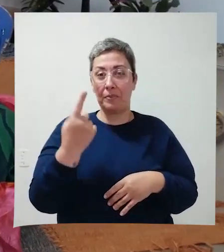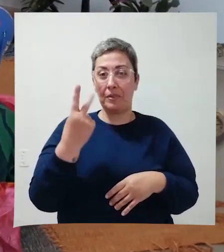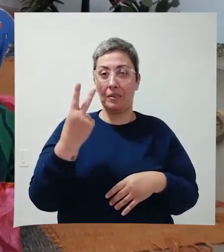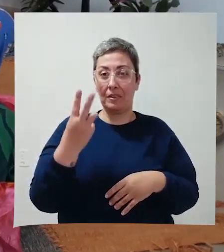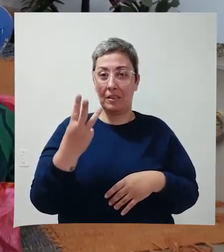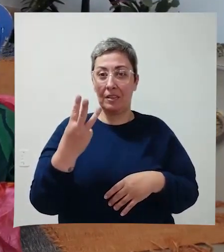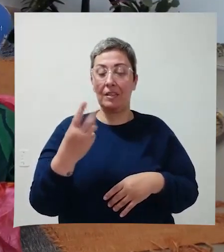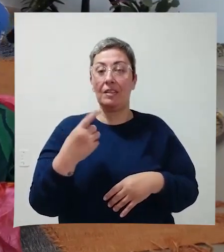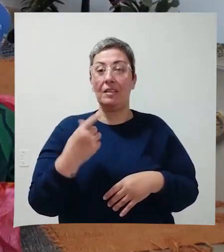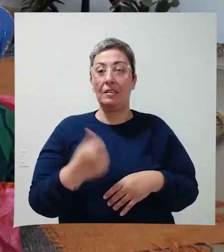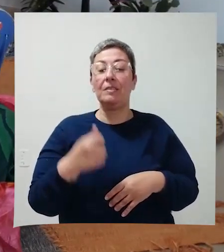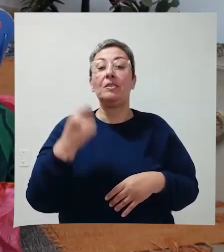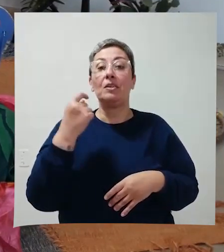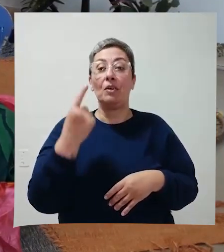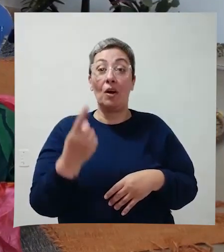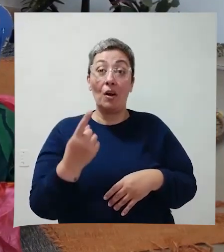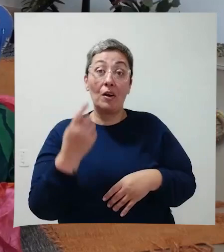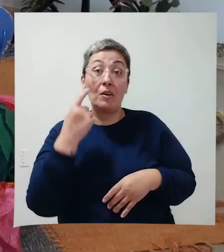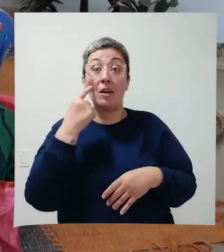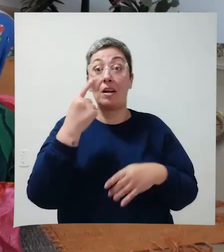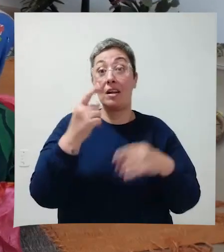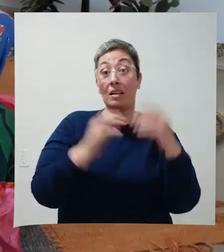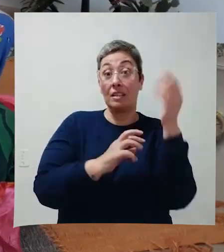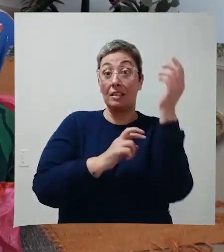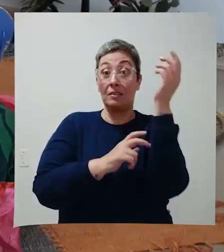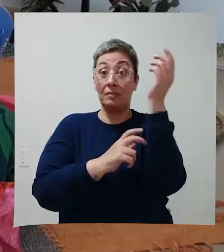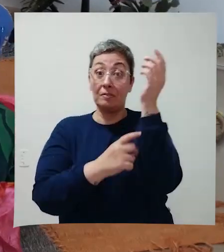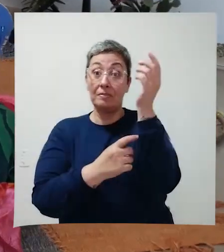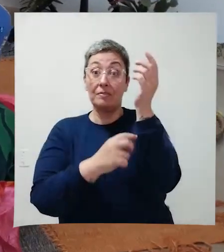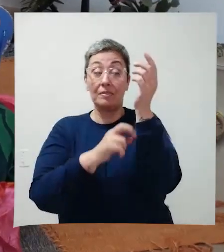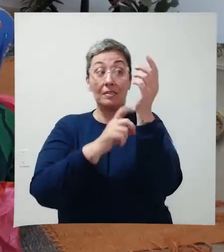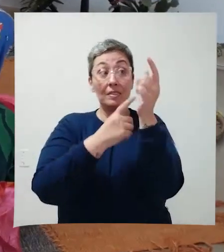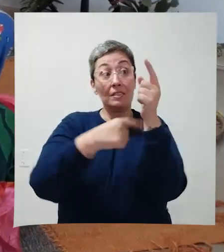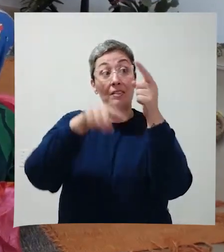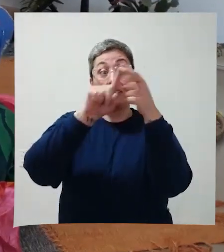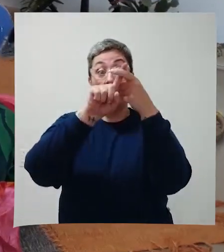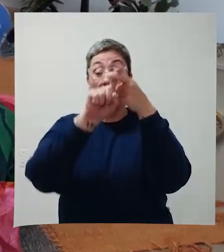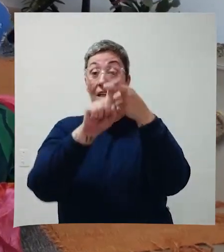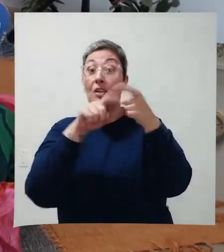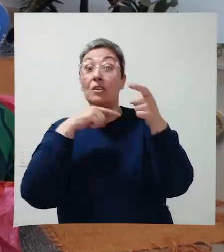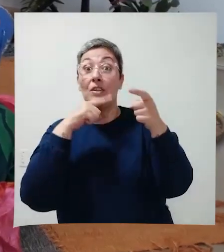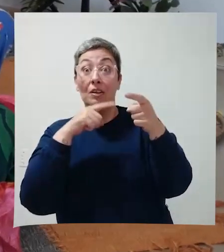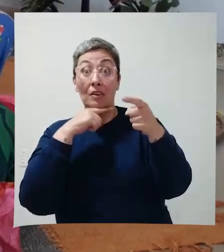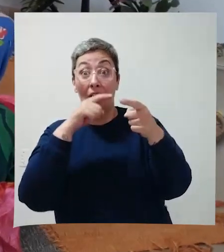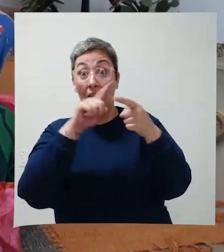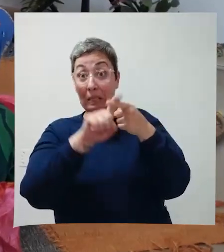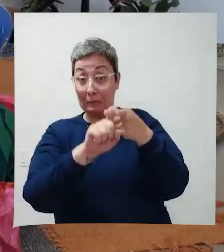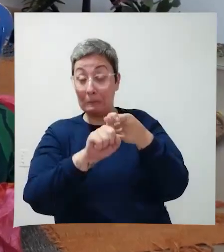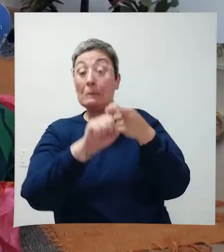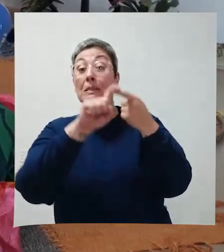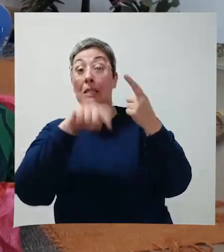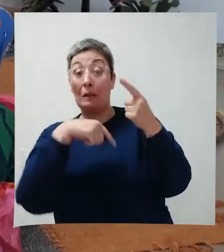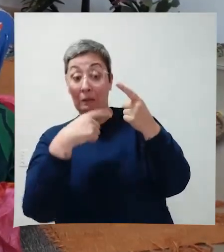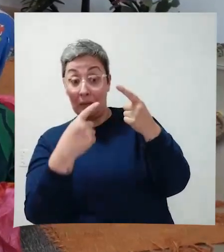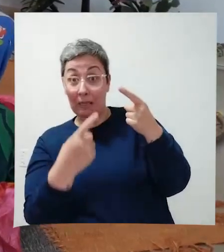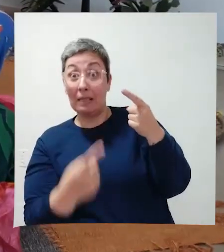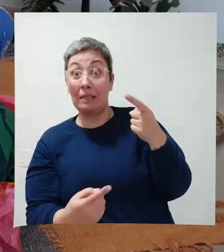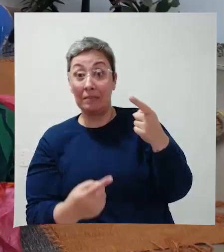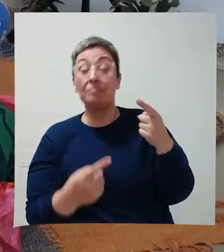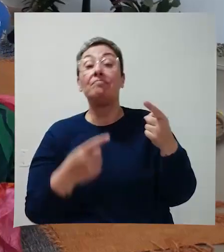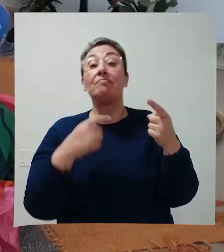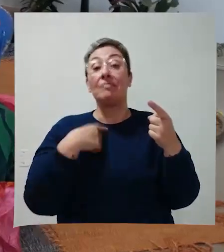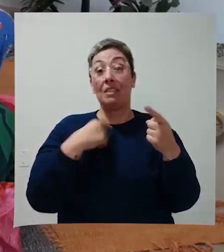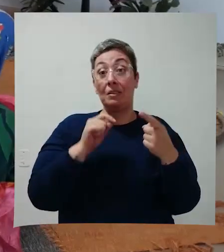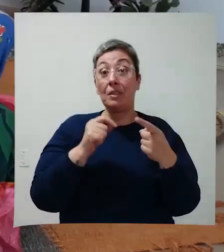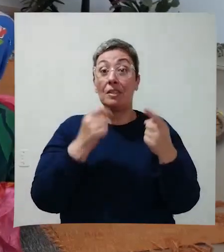rápido. 1, 2, 3, já. Olha o camaleão, olha o rabo dele, segura esse nego,